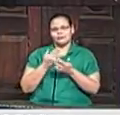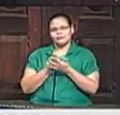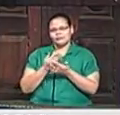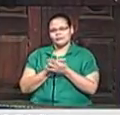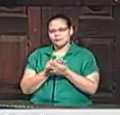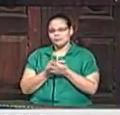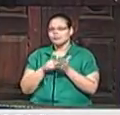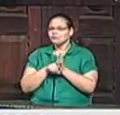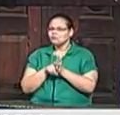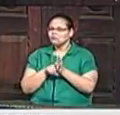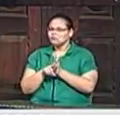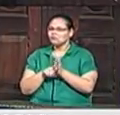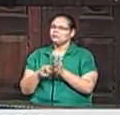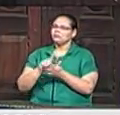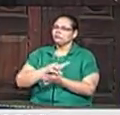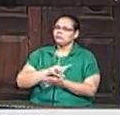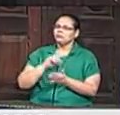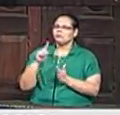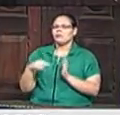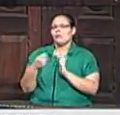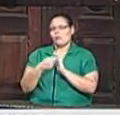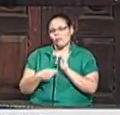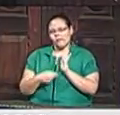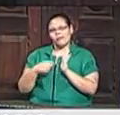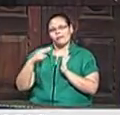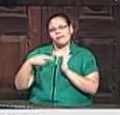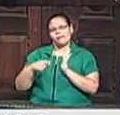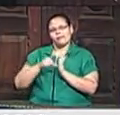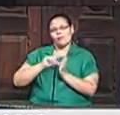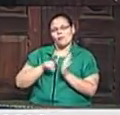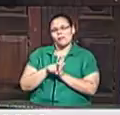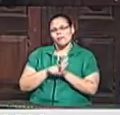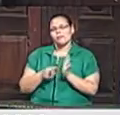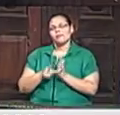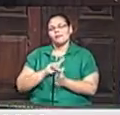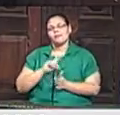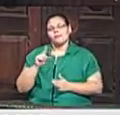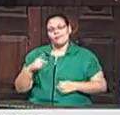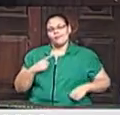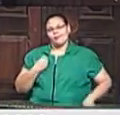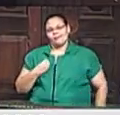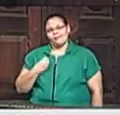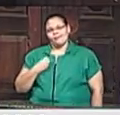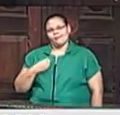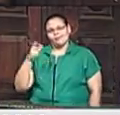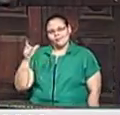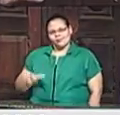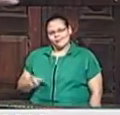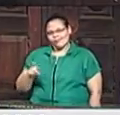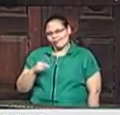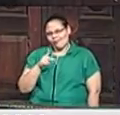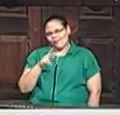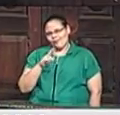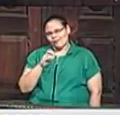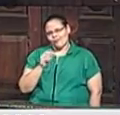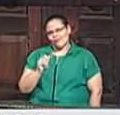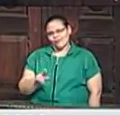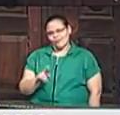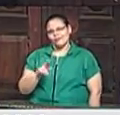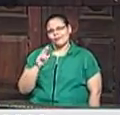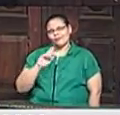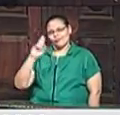matéria. A presença aqui do Procurador-Geral de Justiça, com sua equipe,